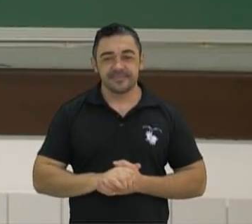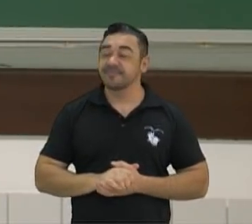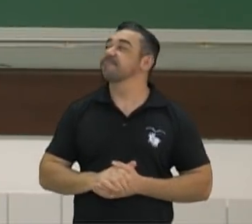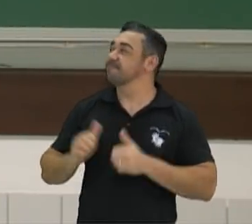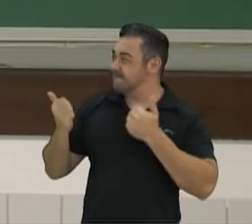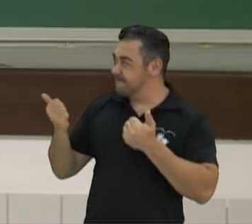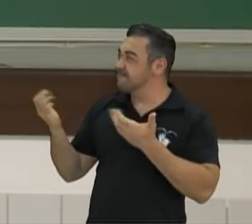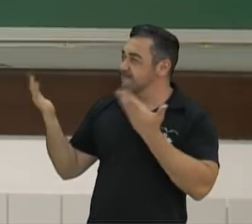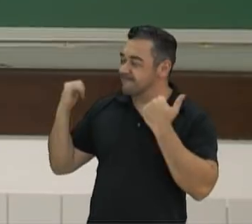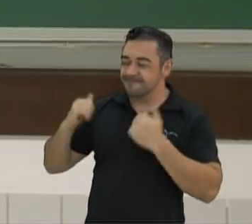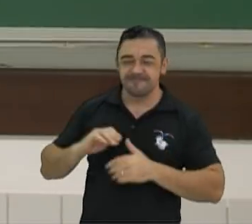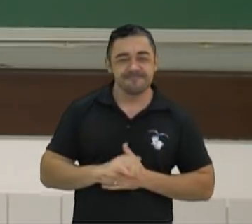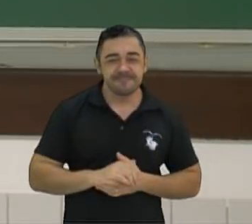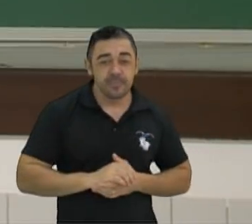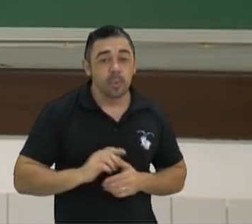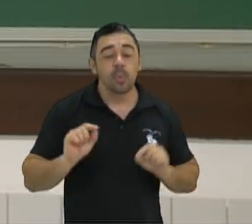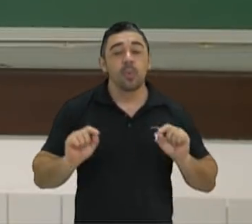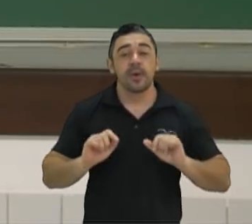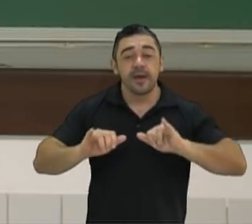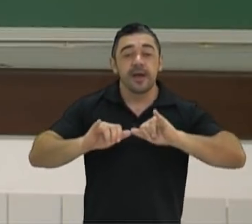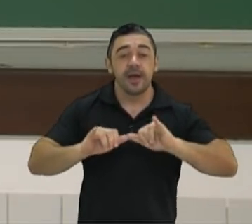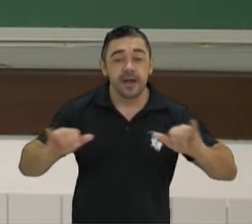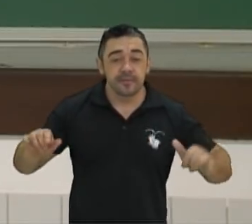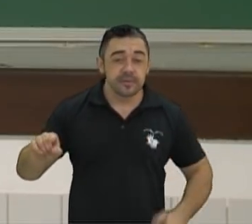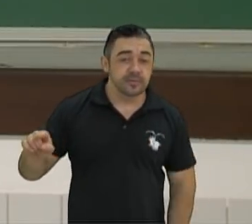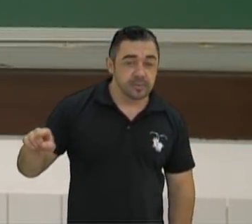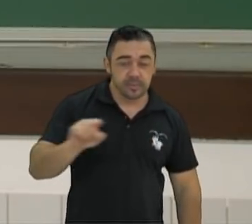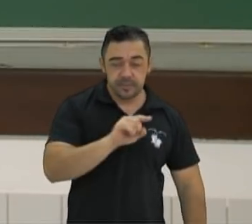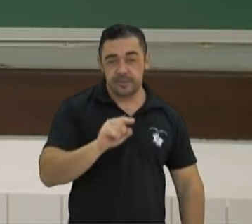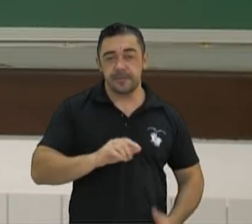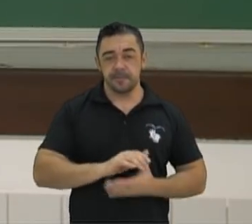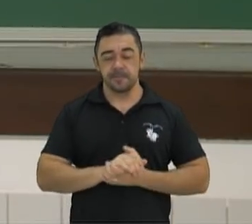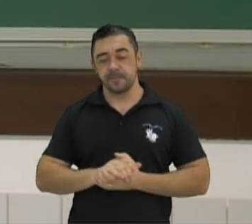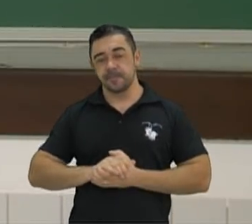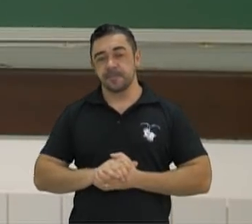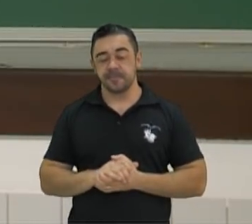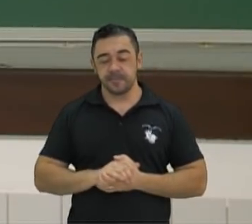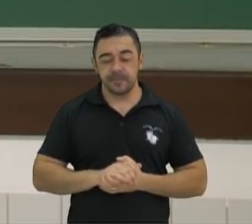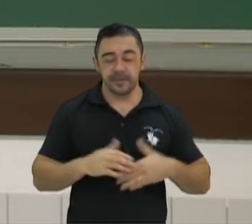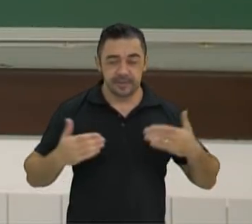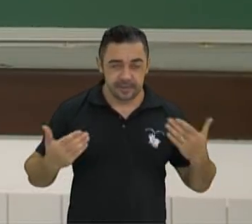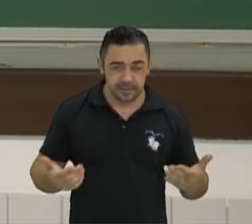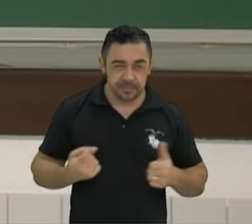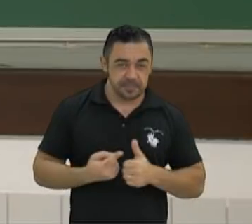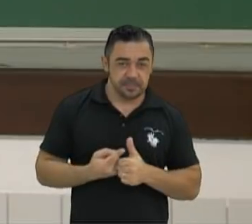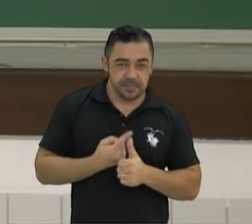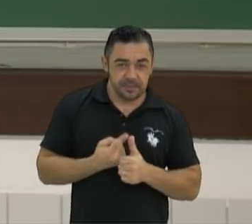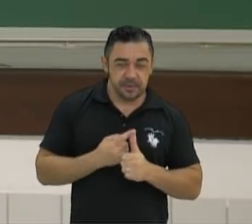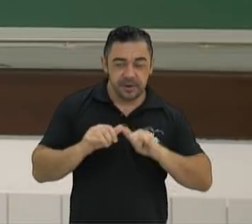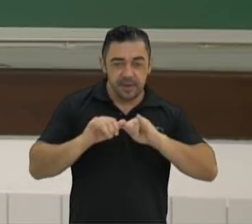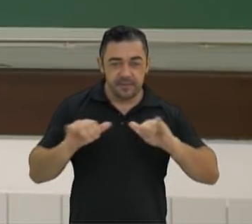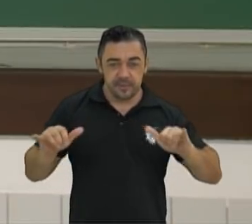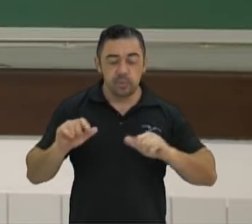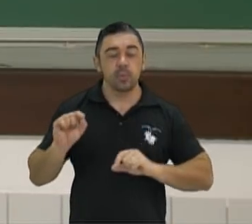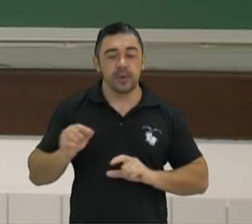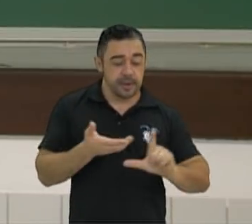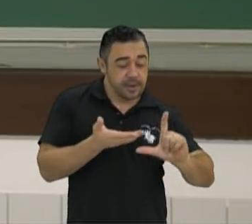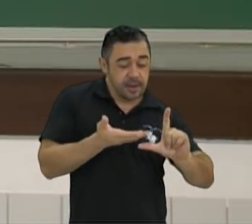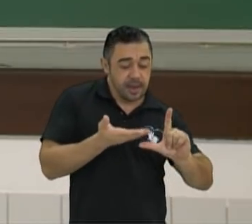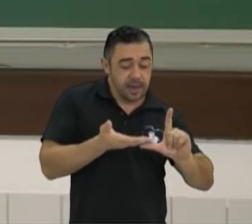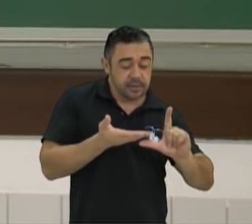Vamos lá então? Vamos para os nossos recadinhos, tá? Pessoal, o primeiro recadinho é sobre o Classon.